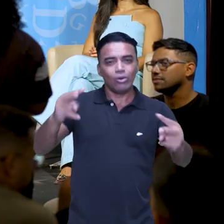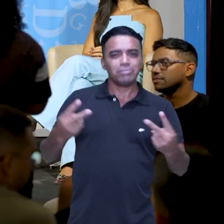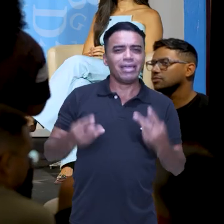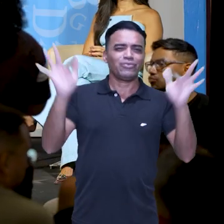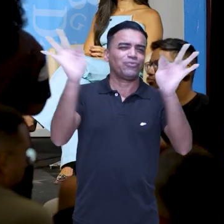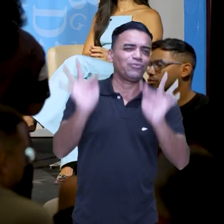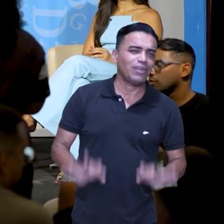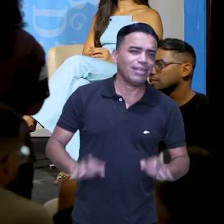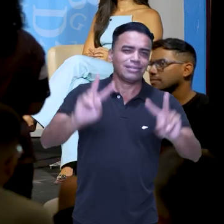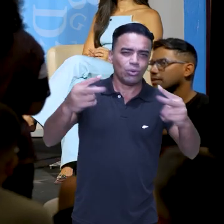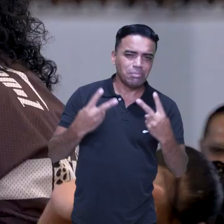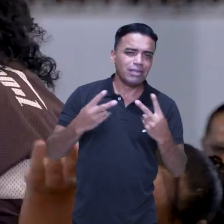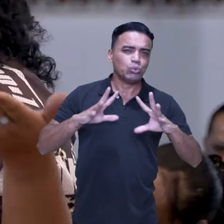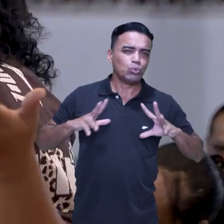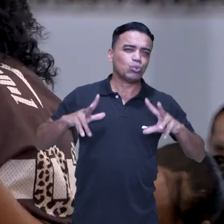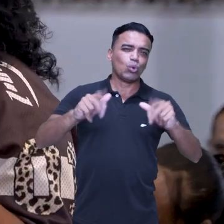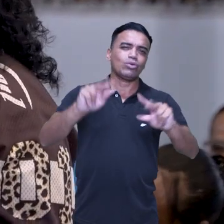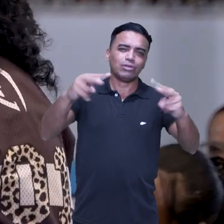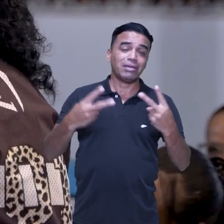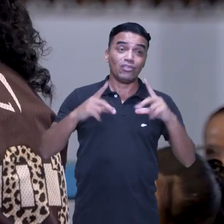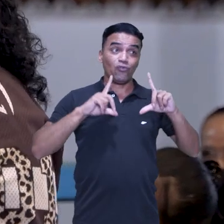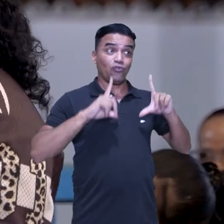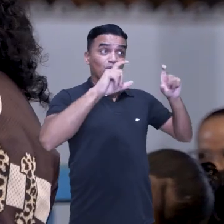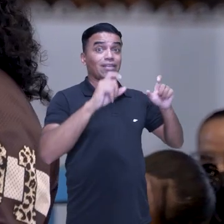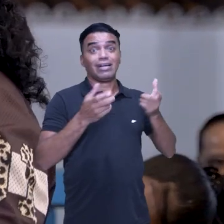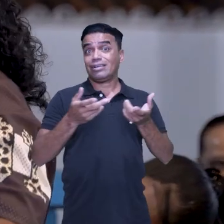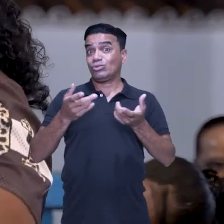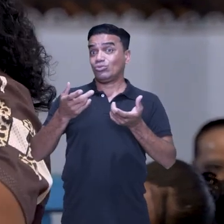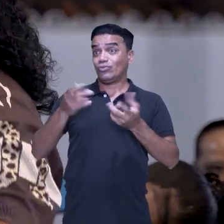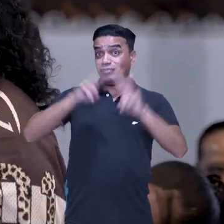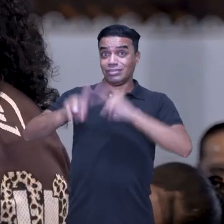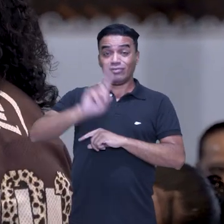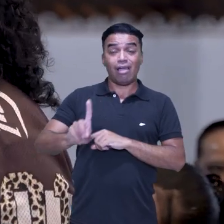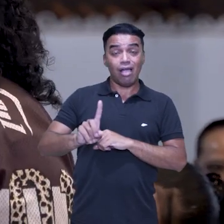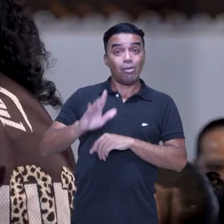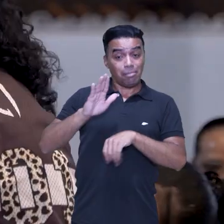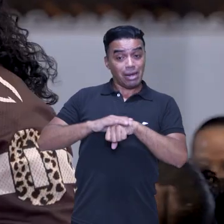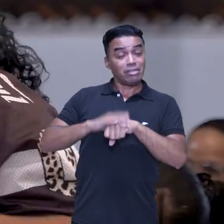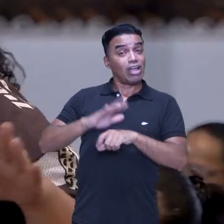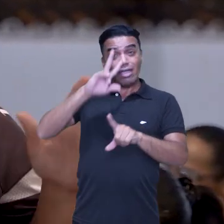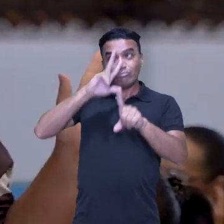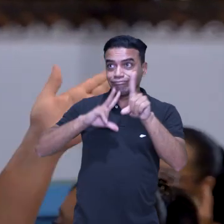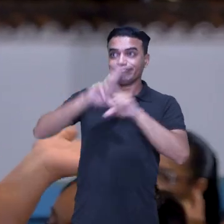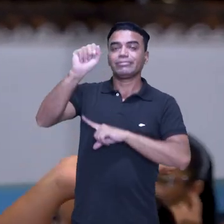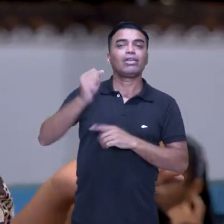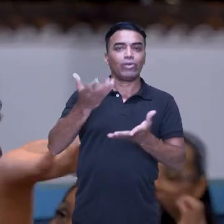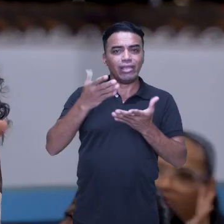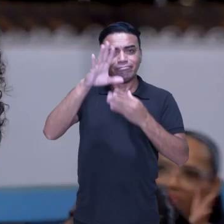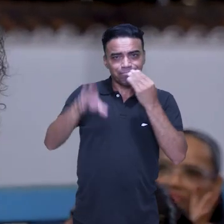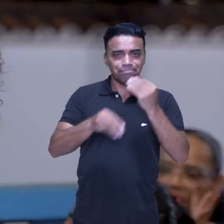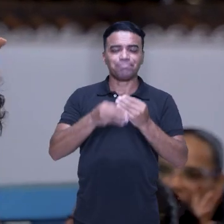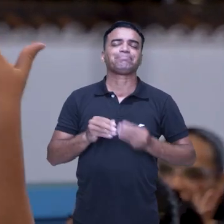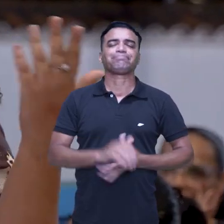o reconhecimento, né? Que só de ter fotografado Muros Invisíveis, para mim, já é uma conquista imensa. E eu queria